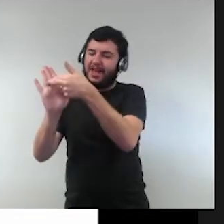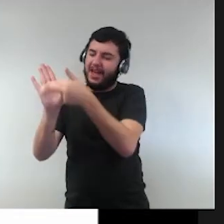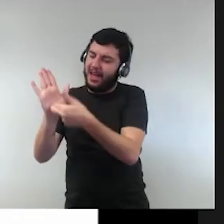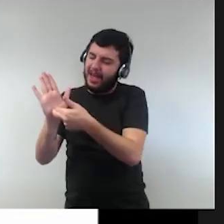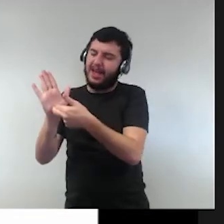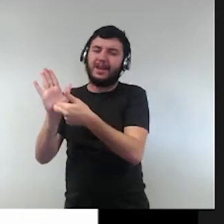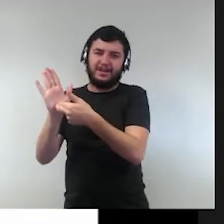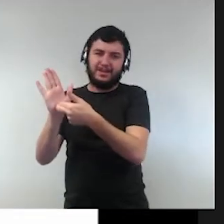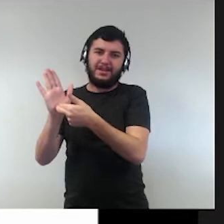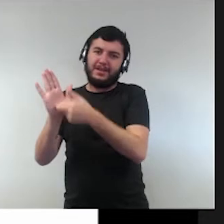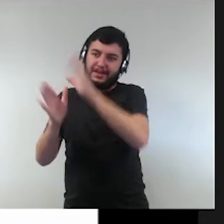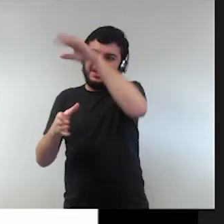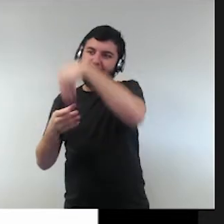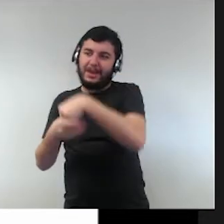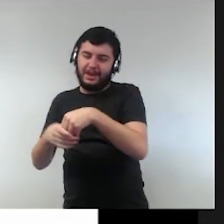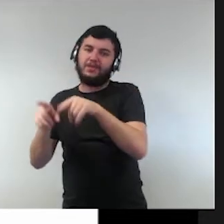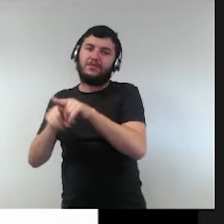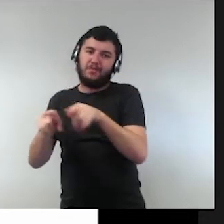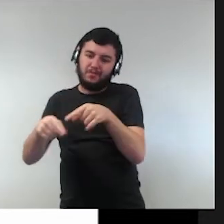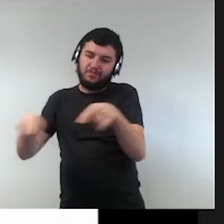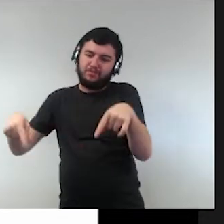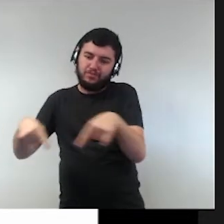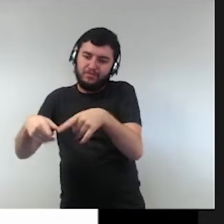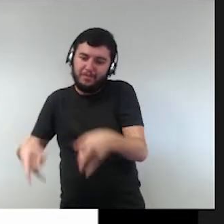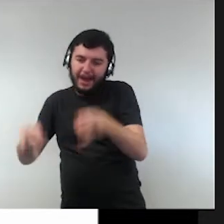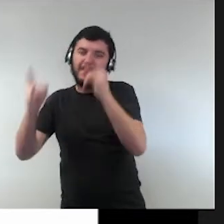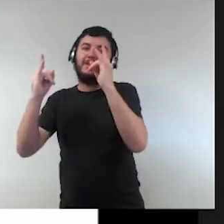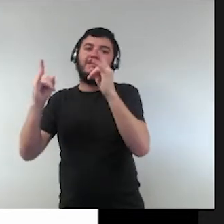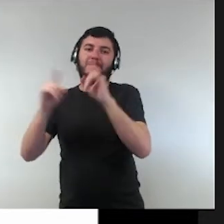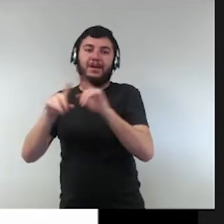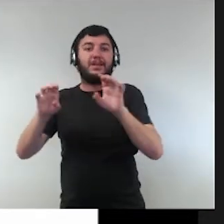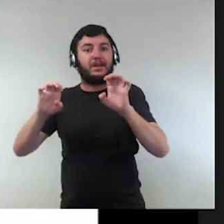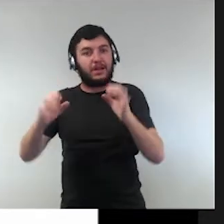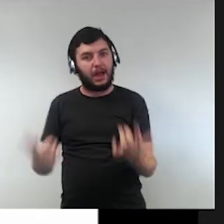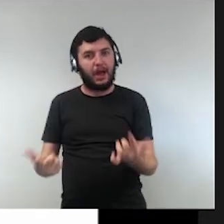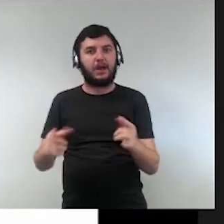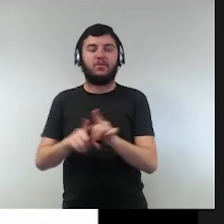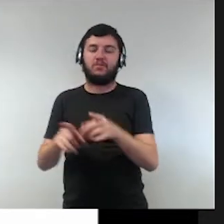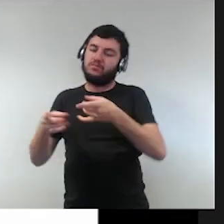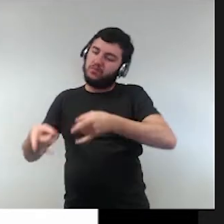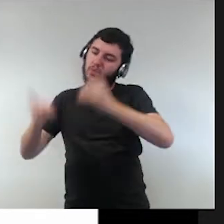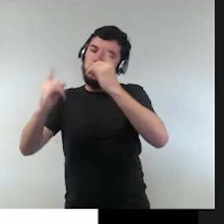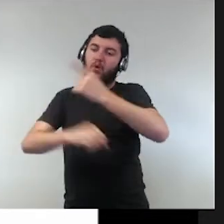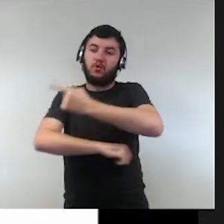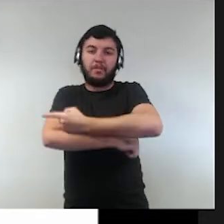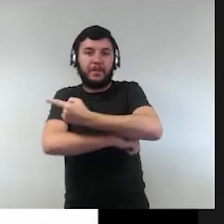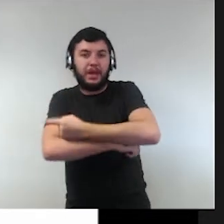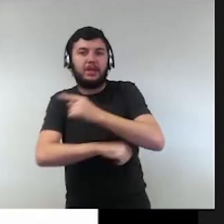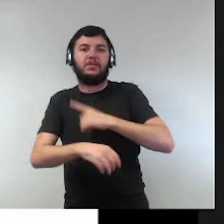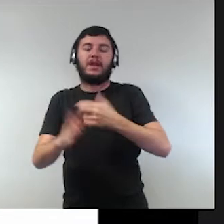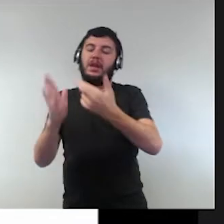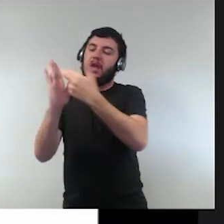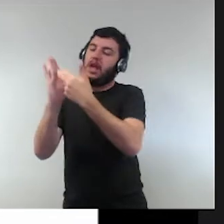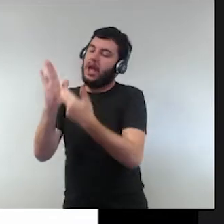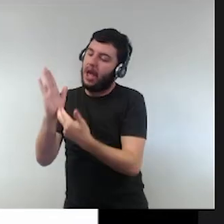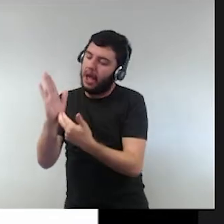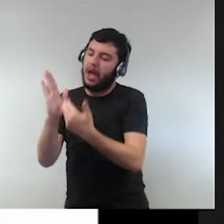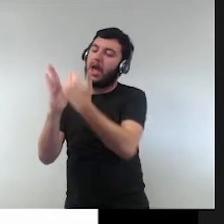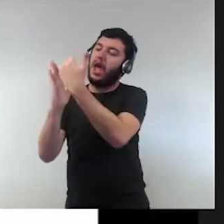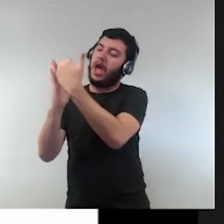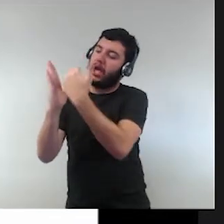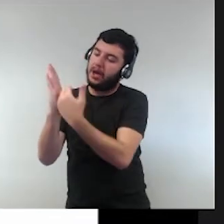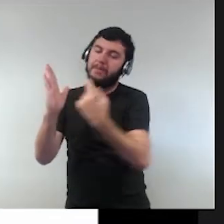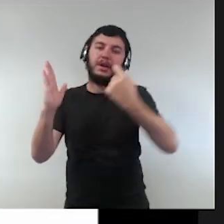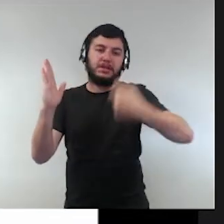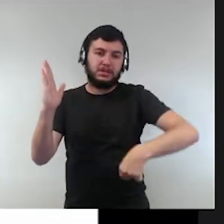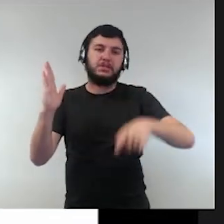habitacional. Claro que sujeito à convenção do condomínio, né, nos seus itens válidos sob o ponto de vista jurídico, sujeitos também